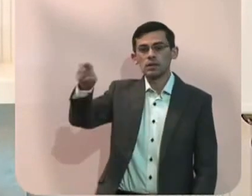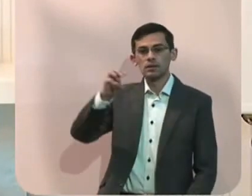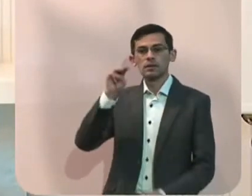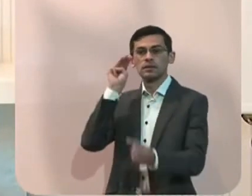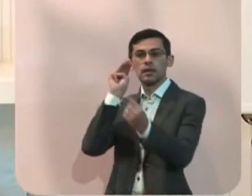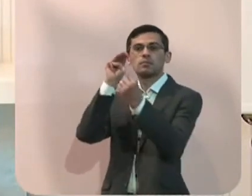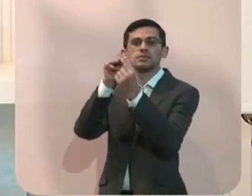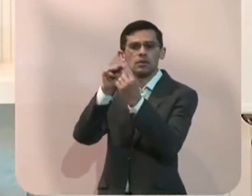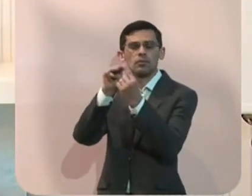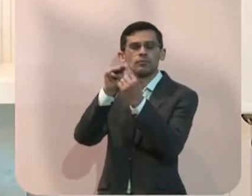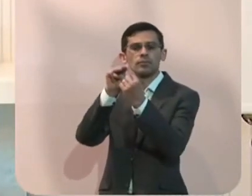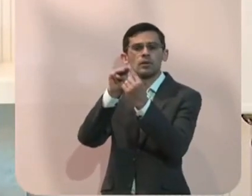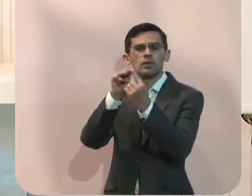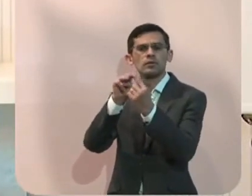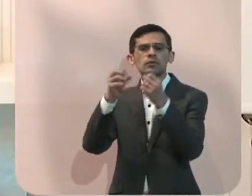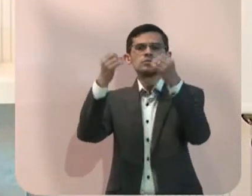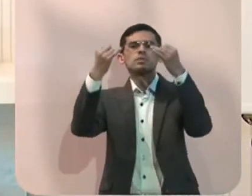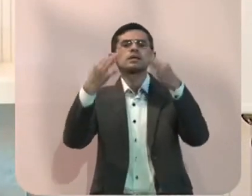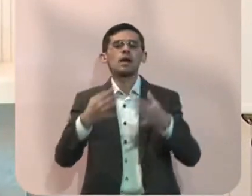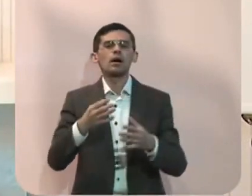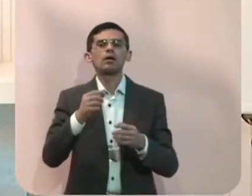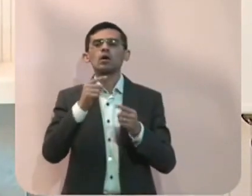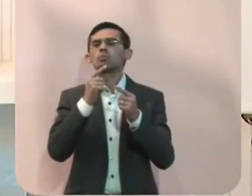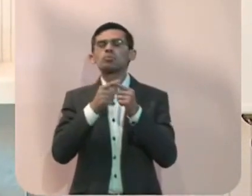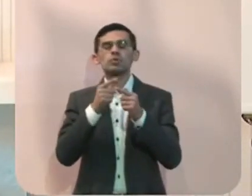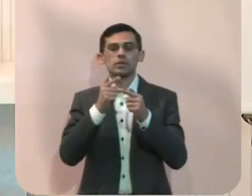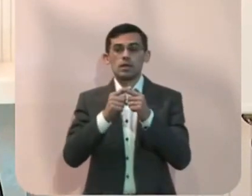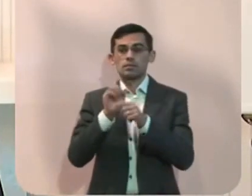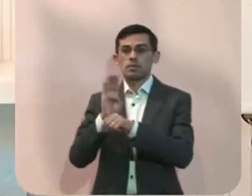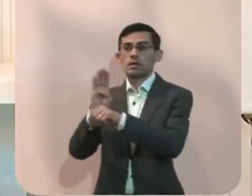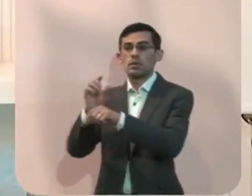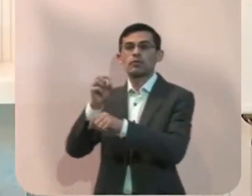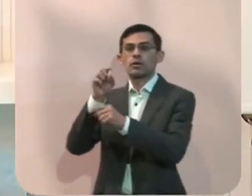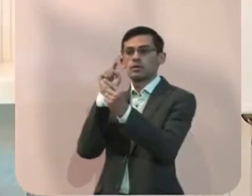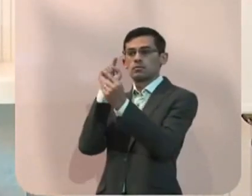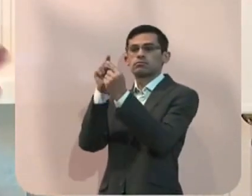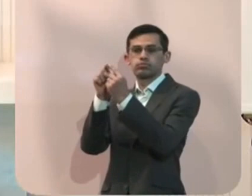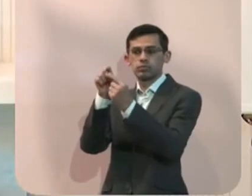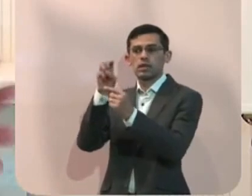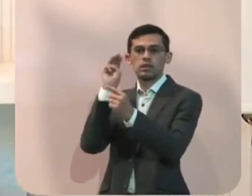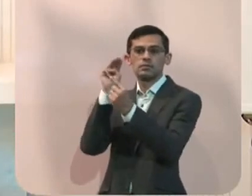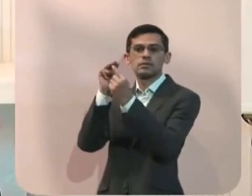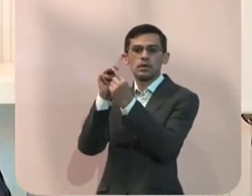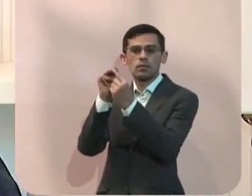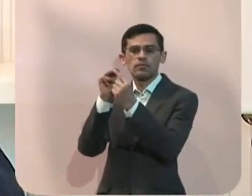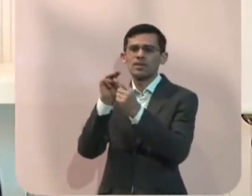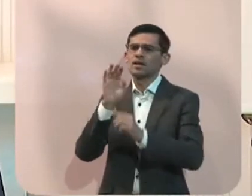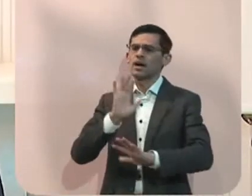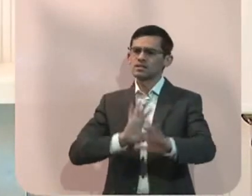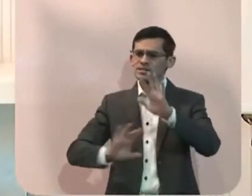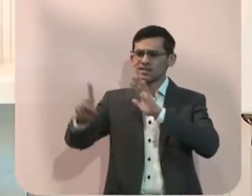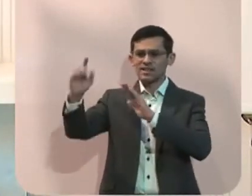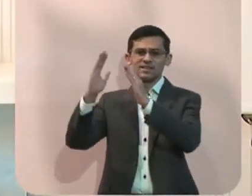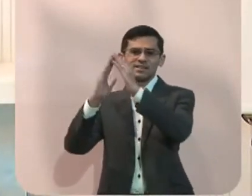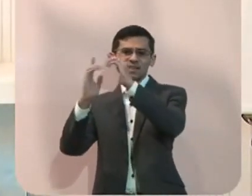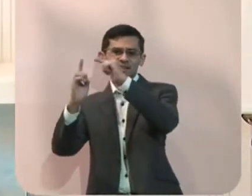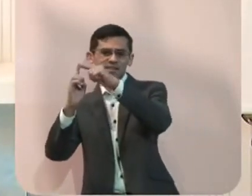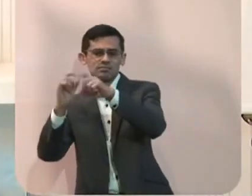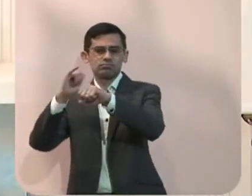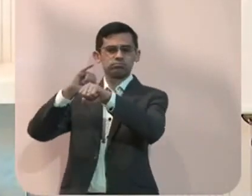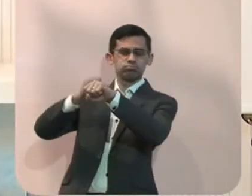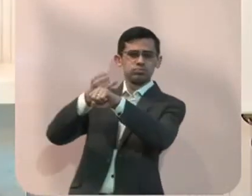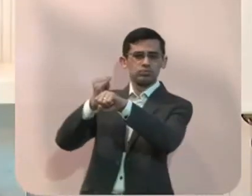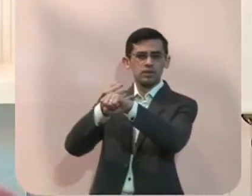missão. Deixa eu colocar para você por que ele foi enviado para essa missão. Havia um certo desconforto na igreja de